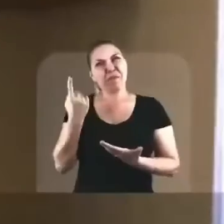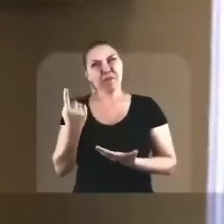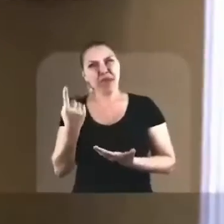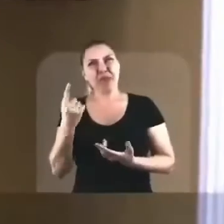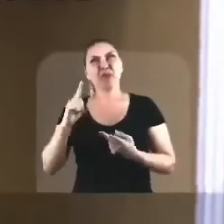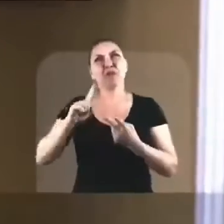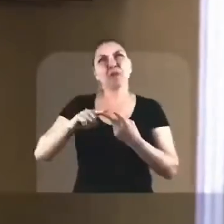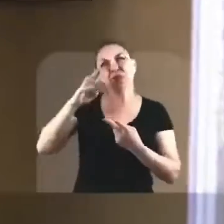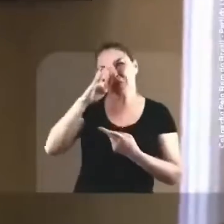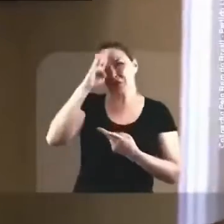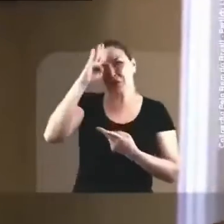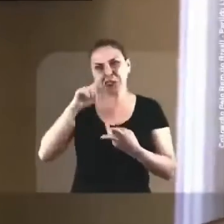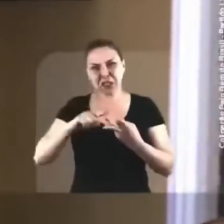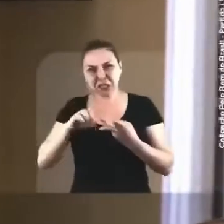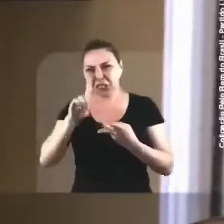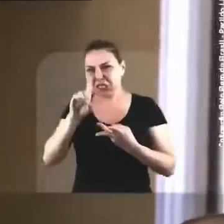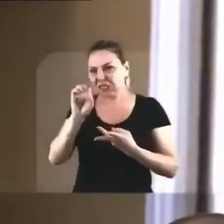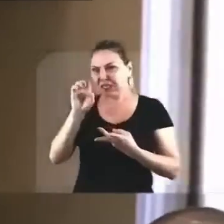Eu te